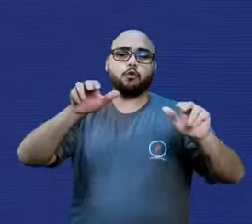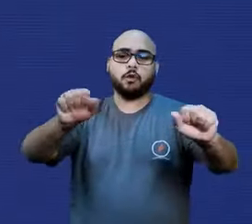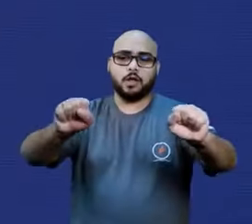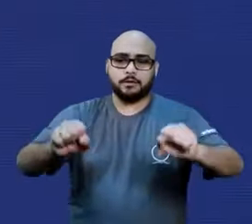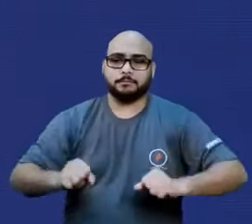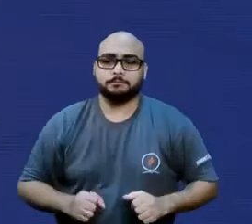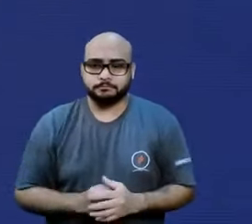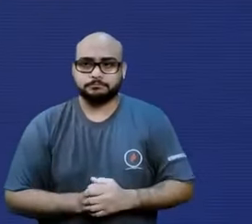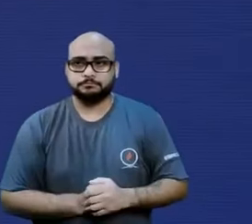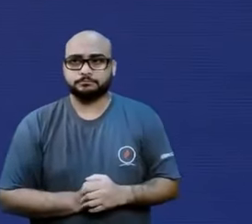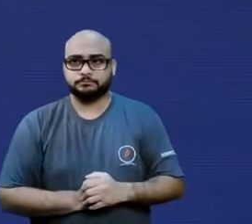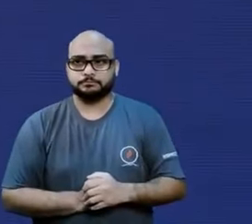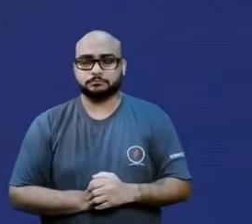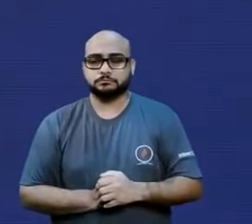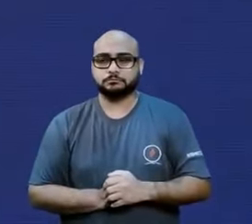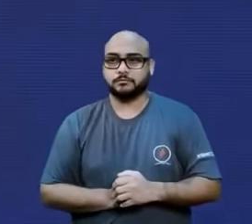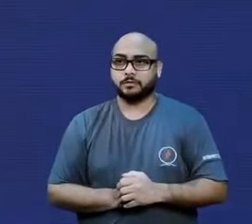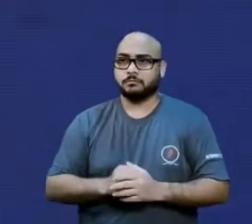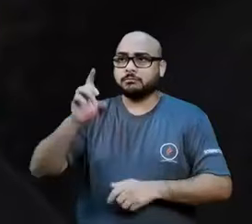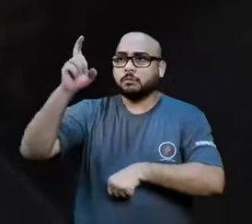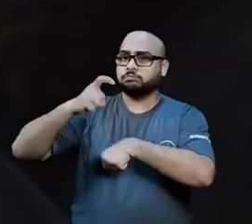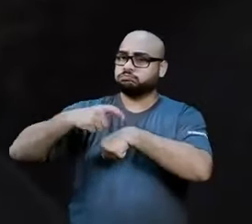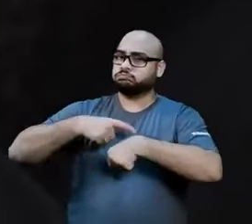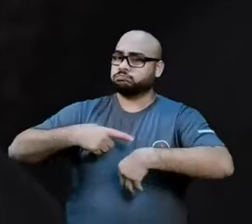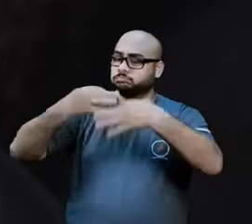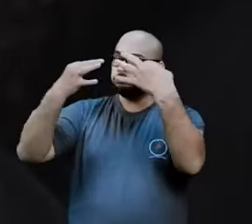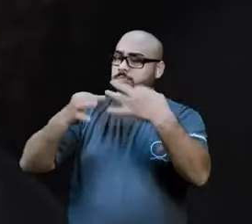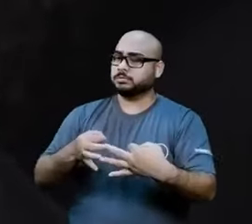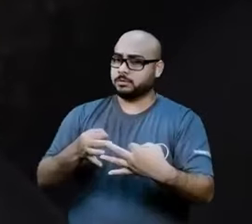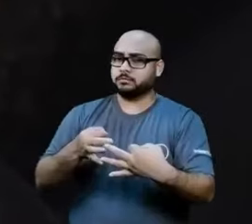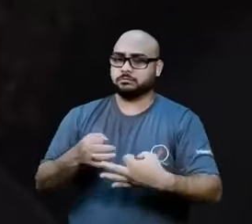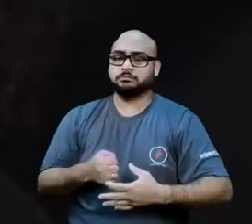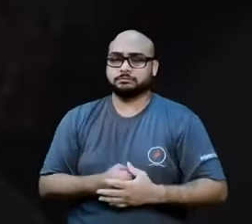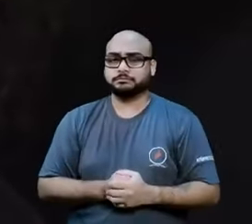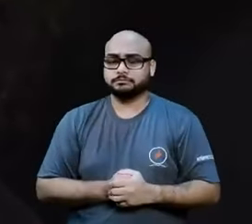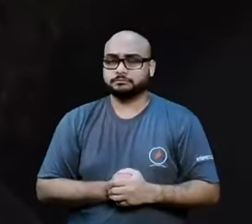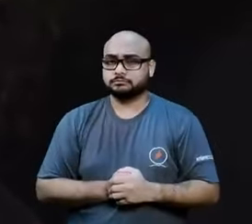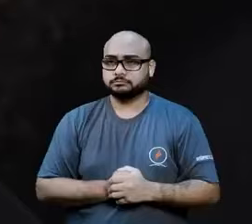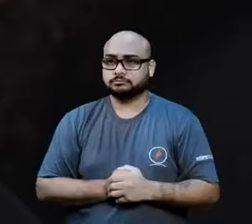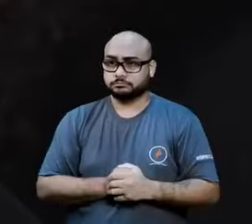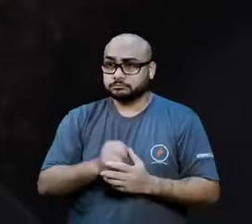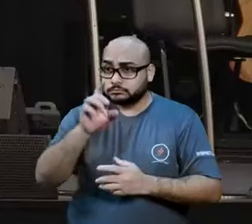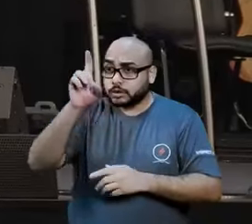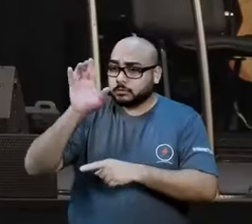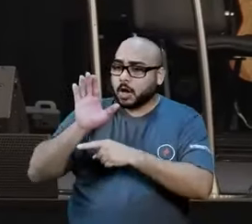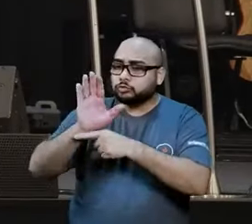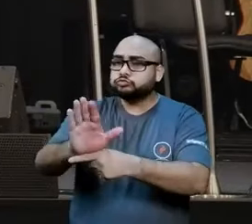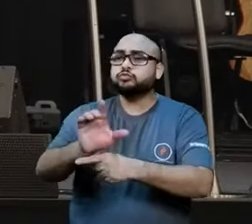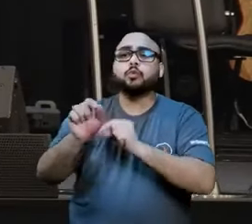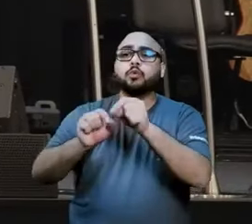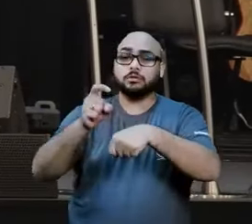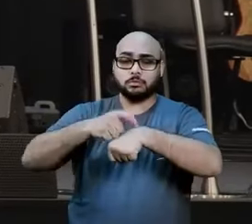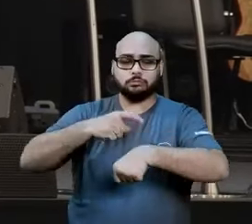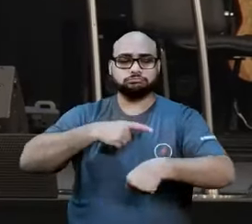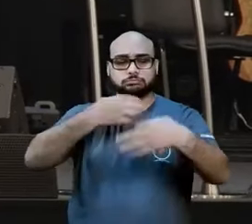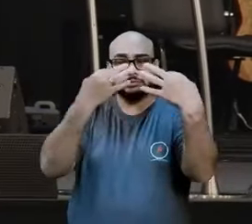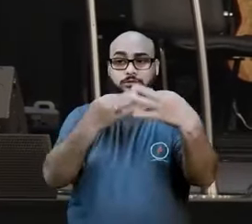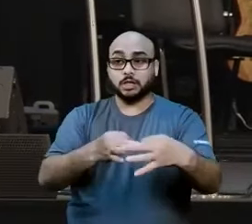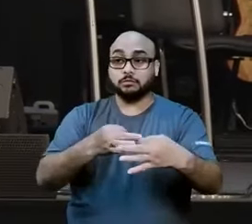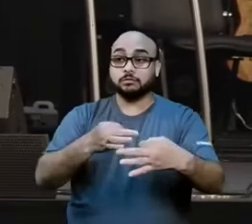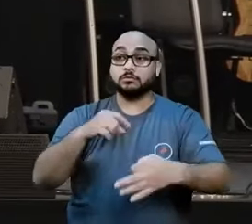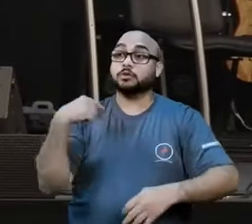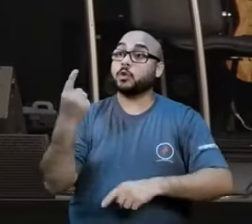não chega adiantado em nada ele sempre chega na hora certa mesmo que a gente acha que ele